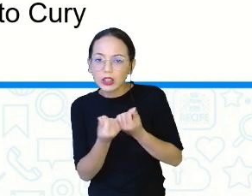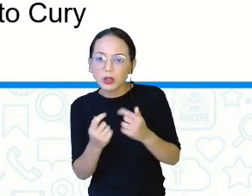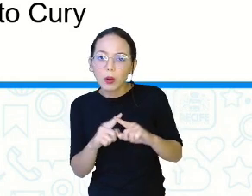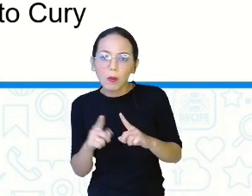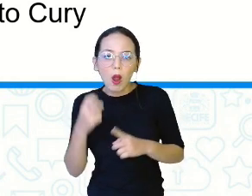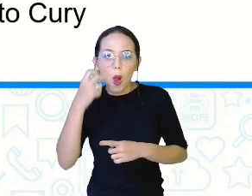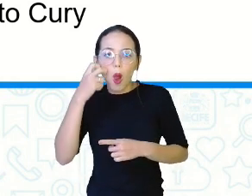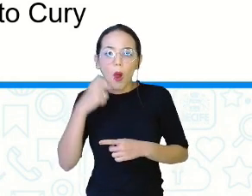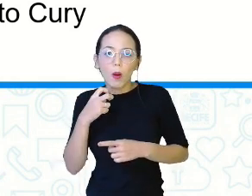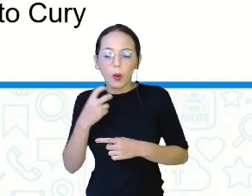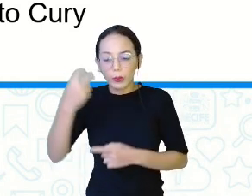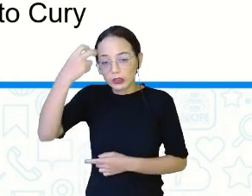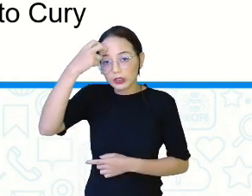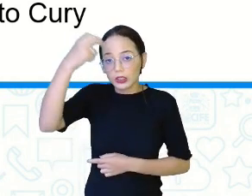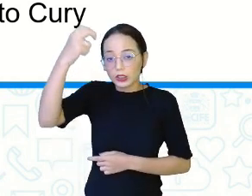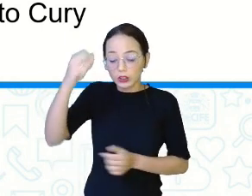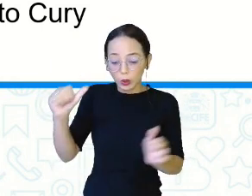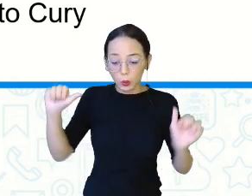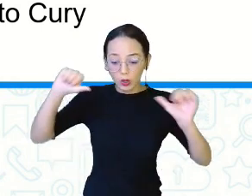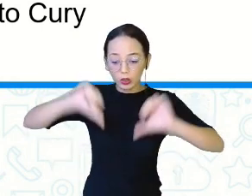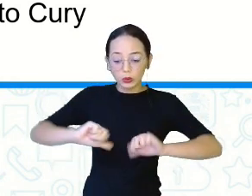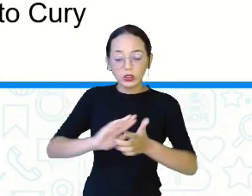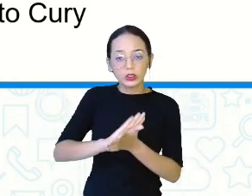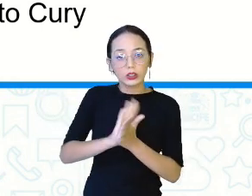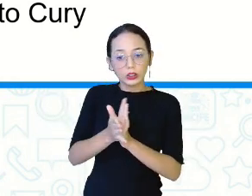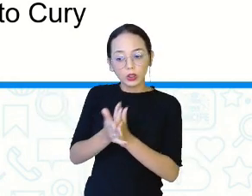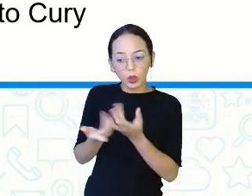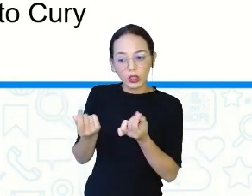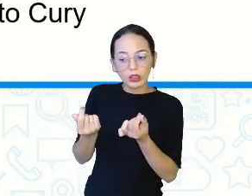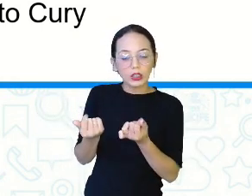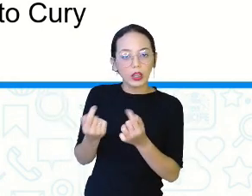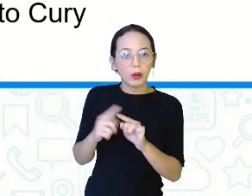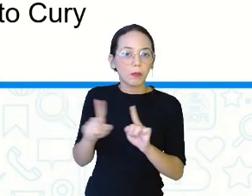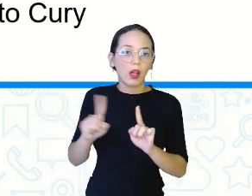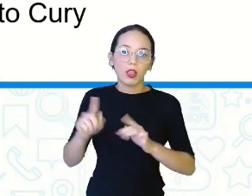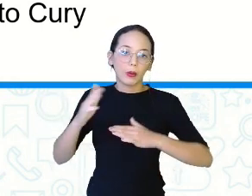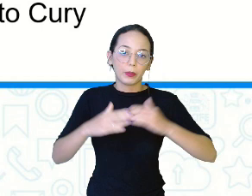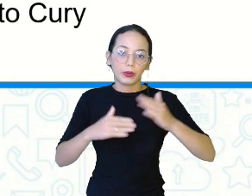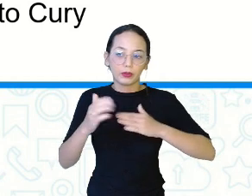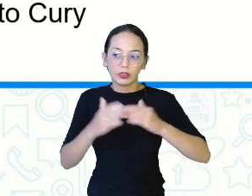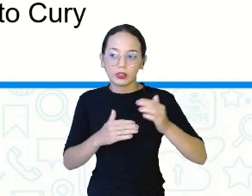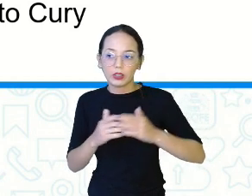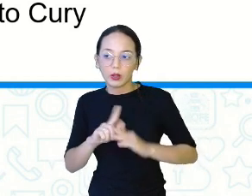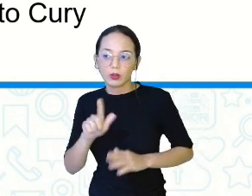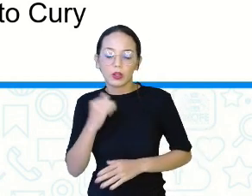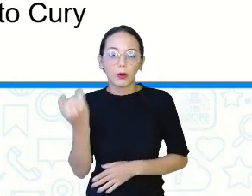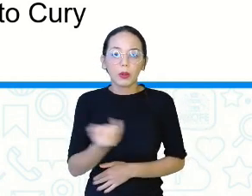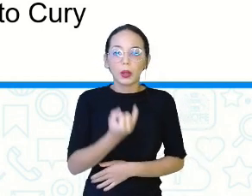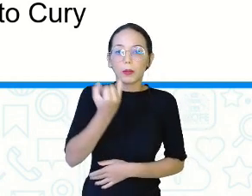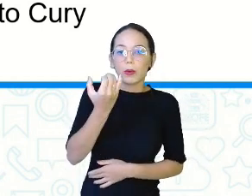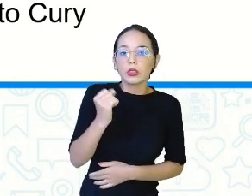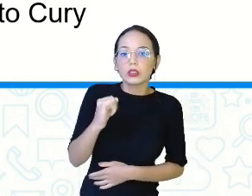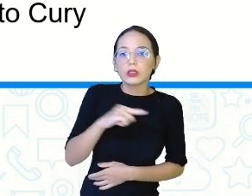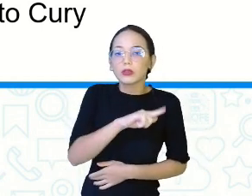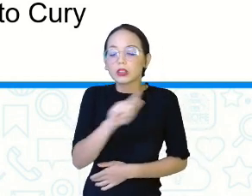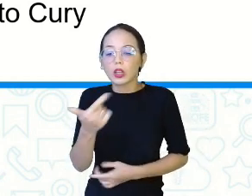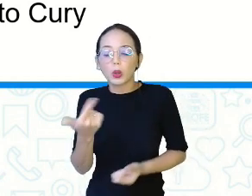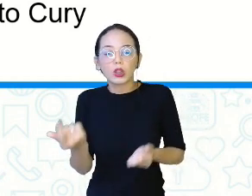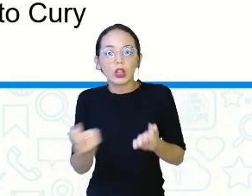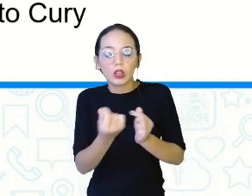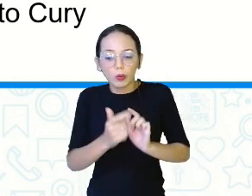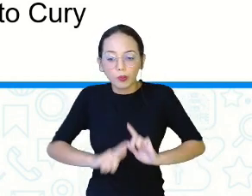Uma crise destrói uma herança, mas não a profissão. Não importa se você não tem